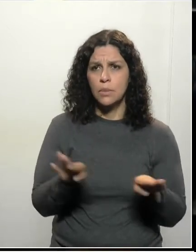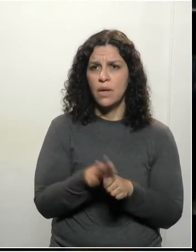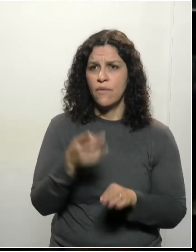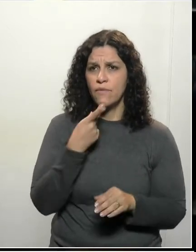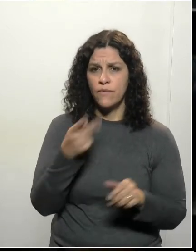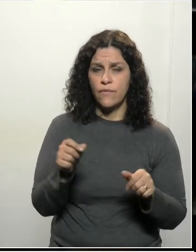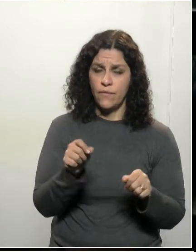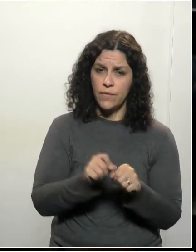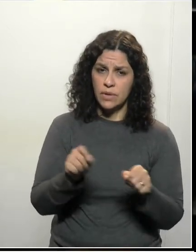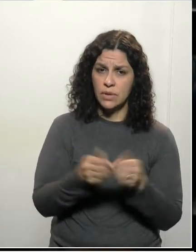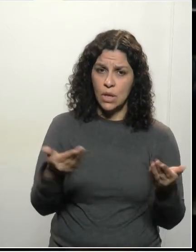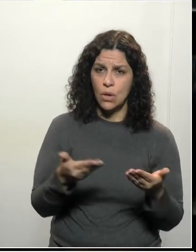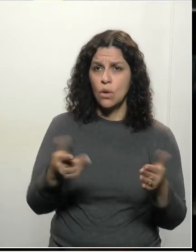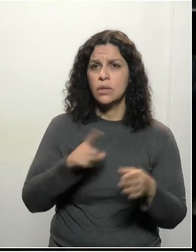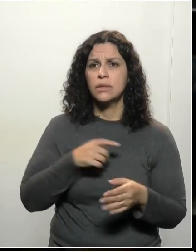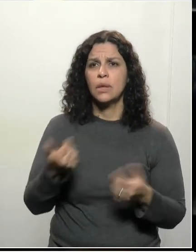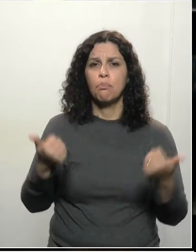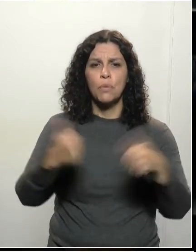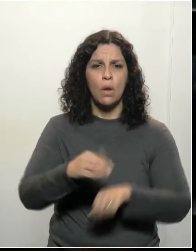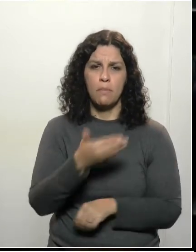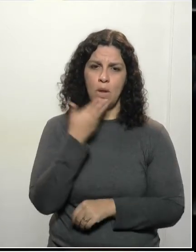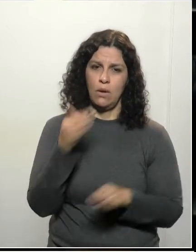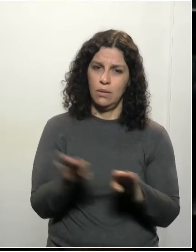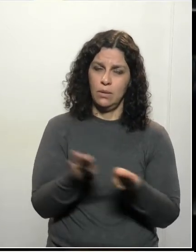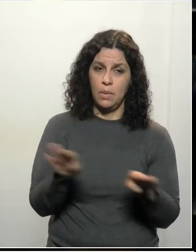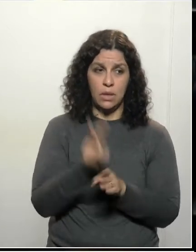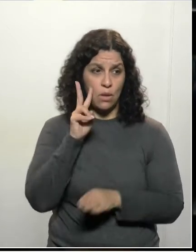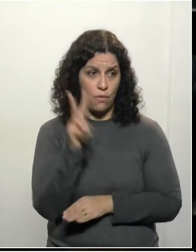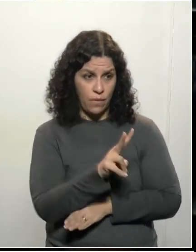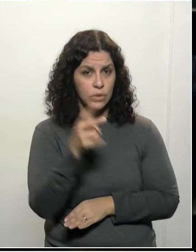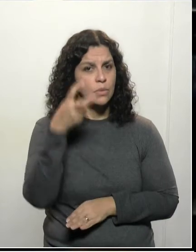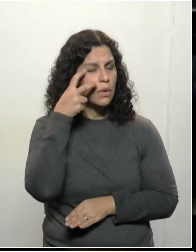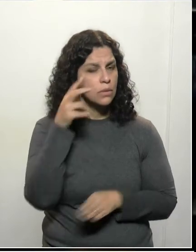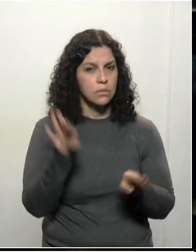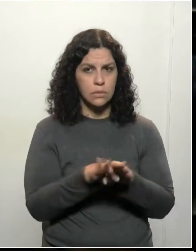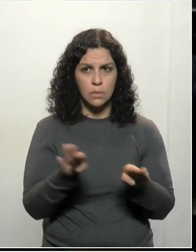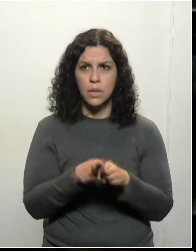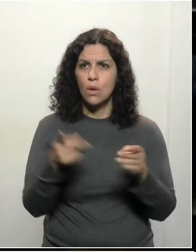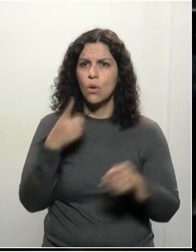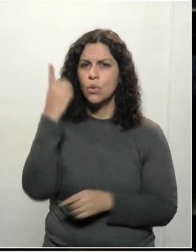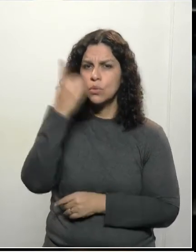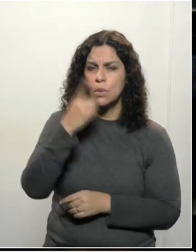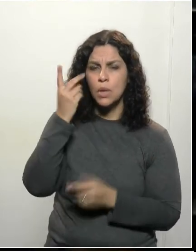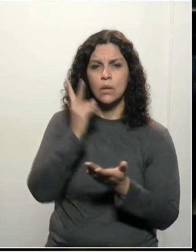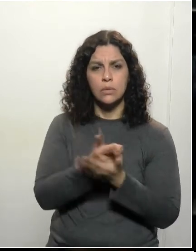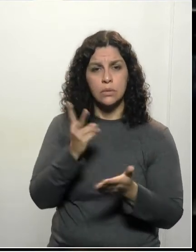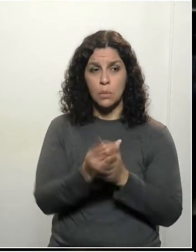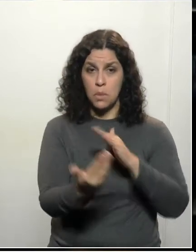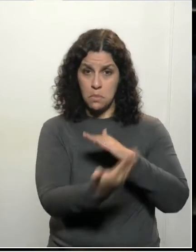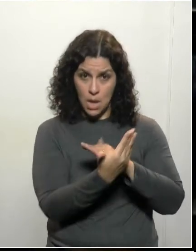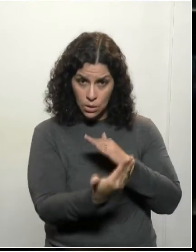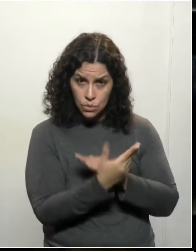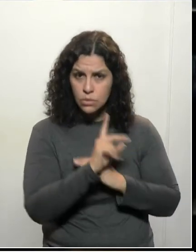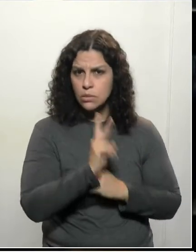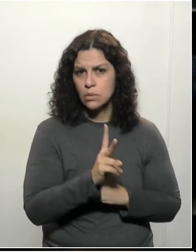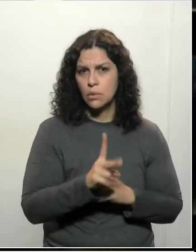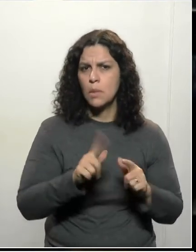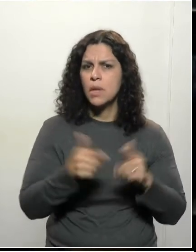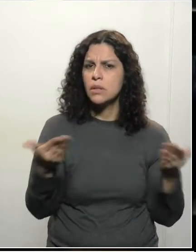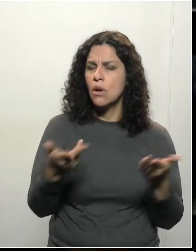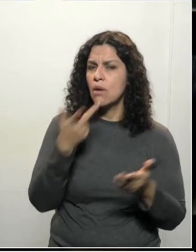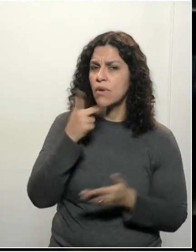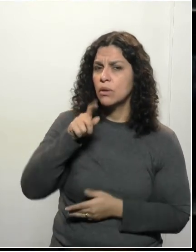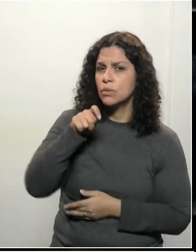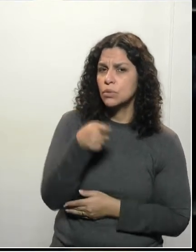melhor. Em que pese, Arilson, eu vejo você, o senhor e Vossa Excelência, um deputado que sempre procura colaborar. Mas no que